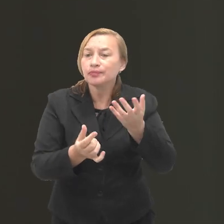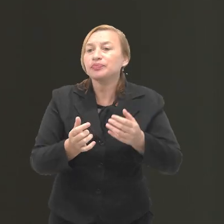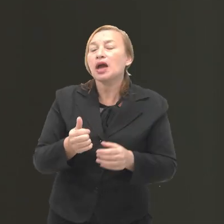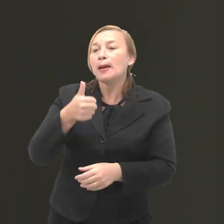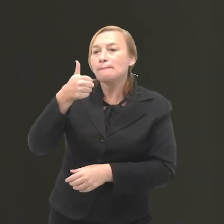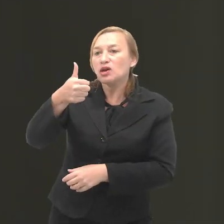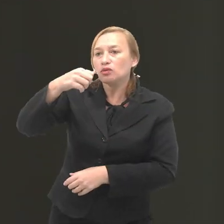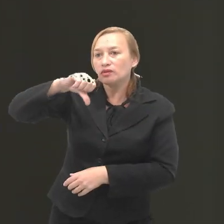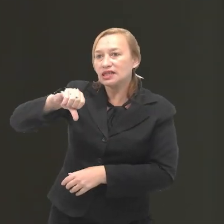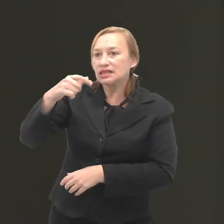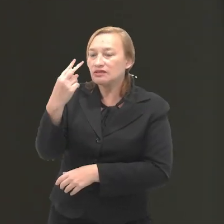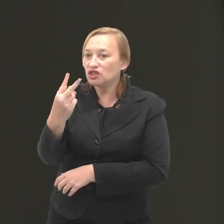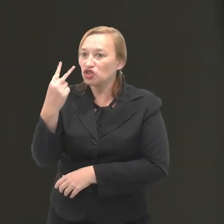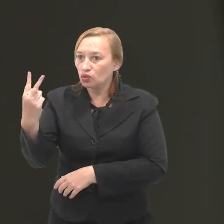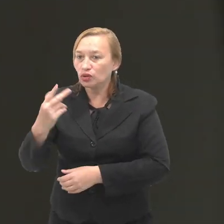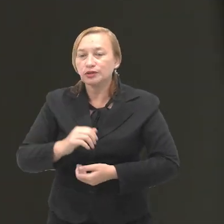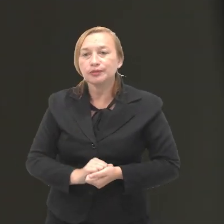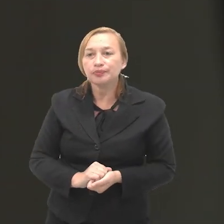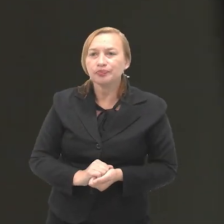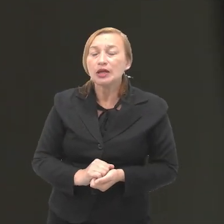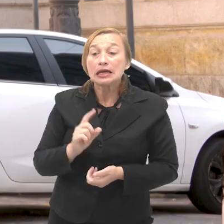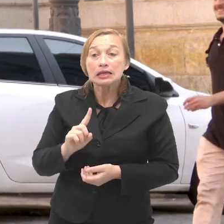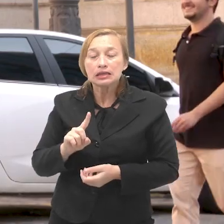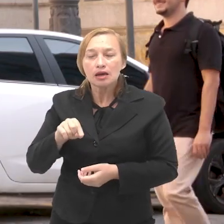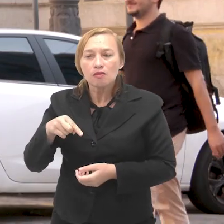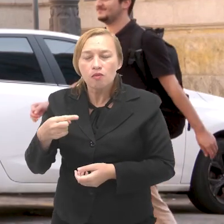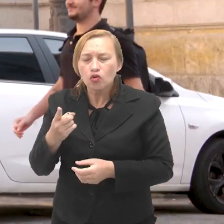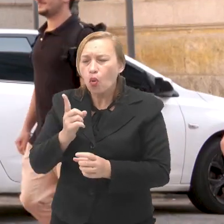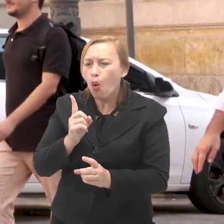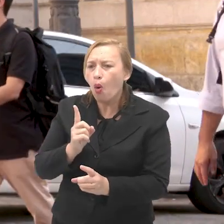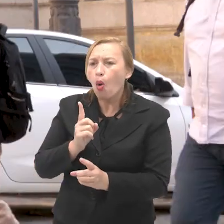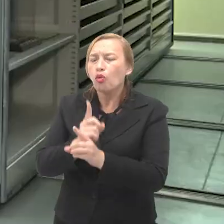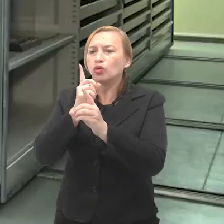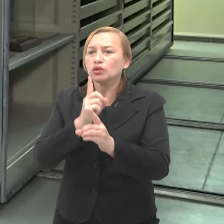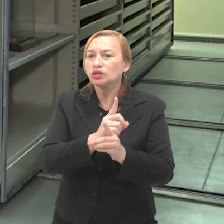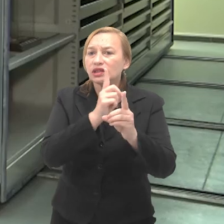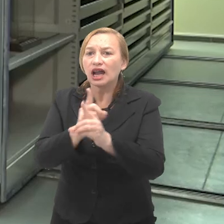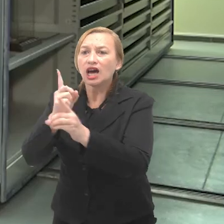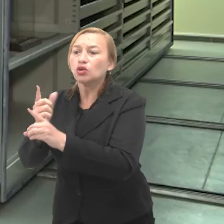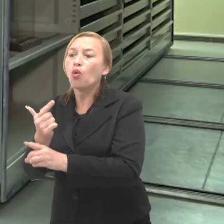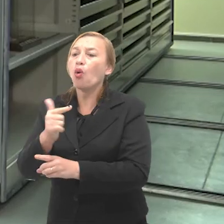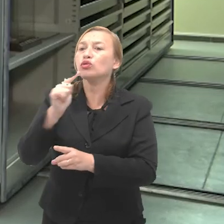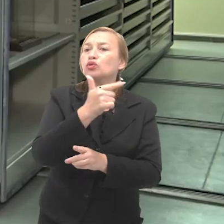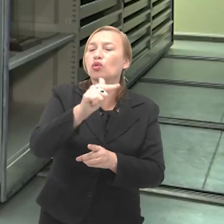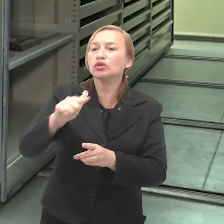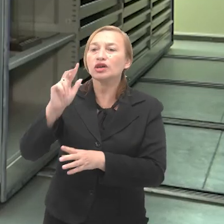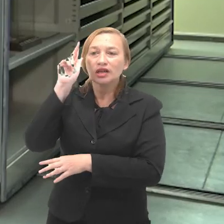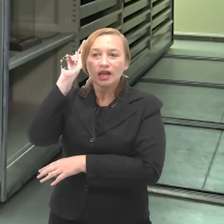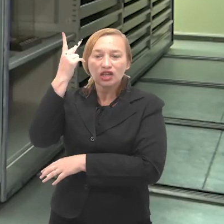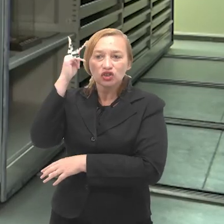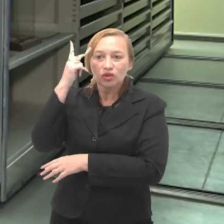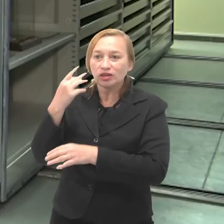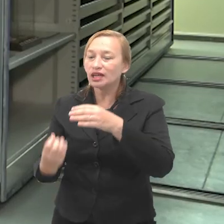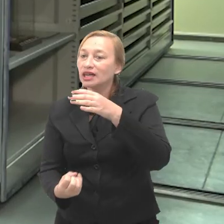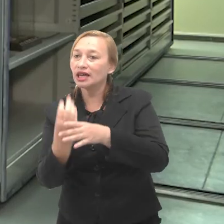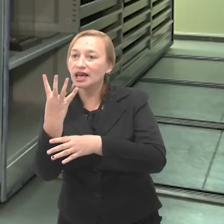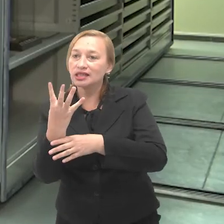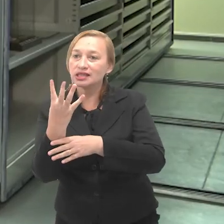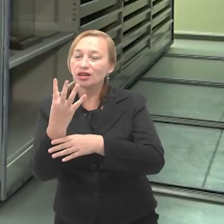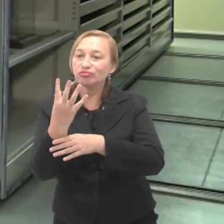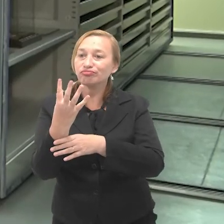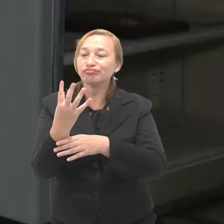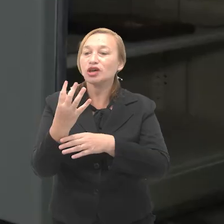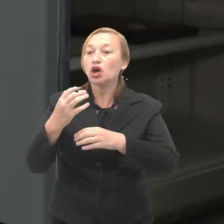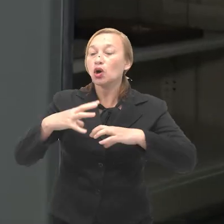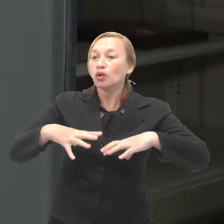de junho de 1922. Ao mesmo tempo, outros objetos foram sendo revelados sobre a história da construção do prédio e